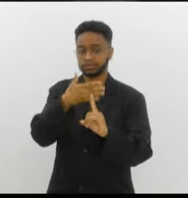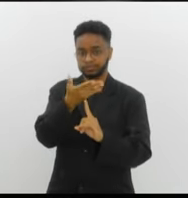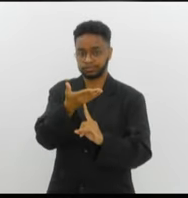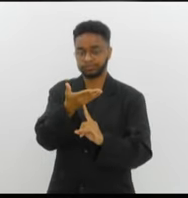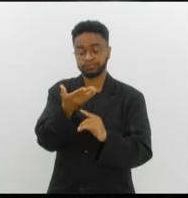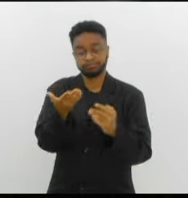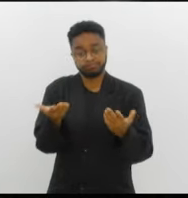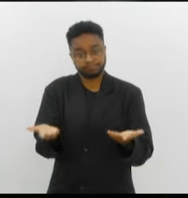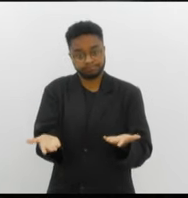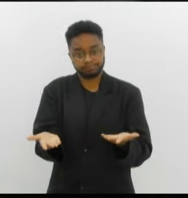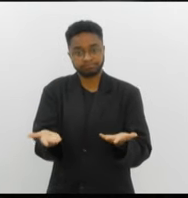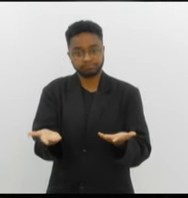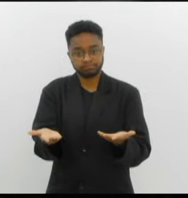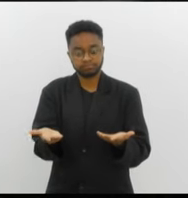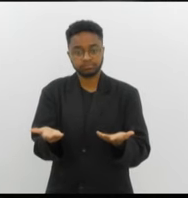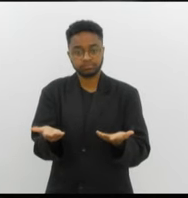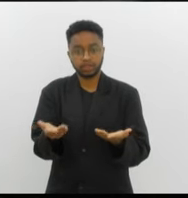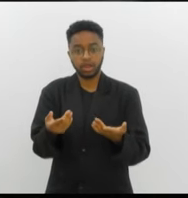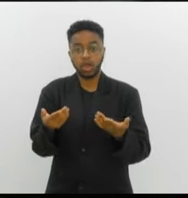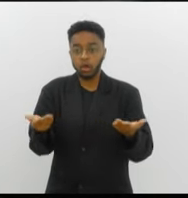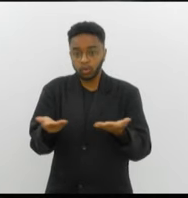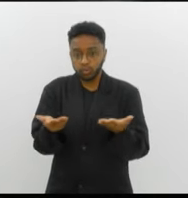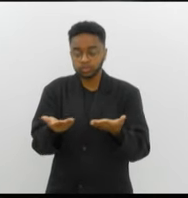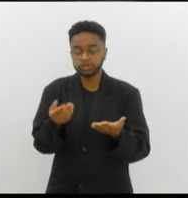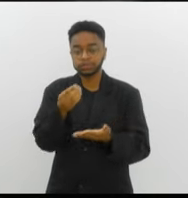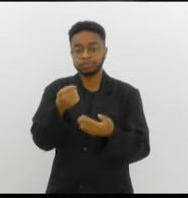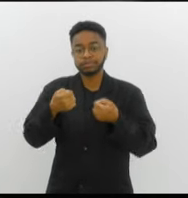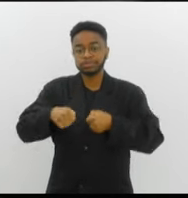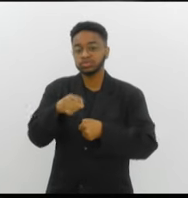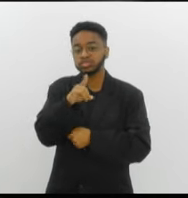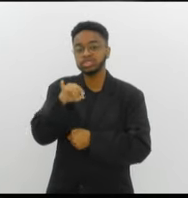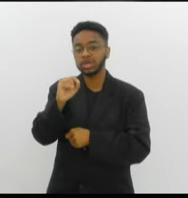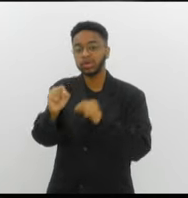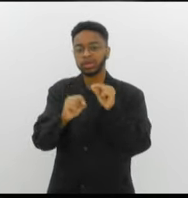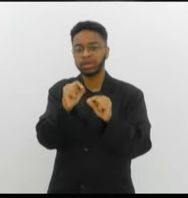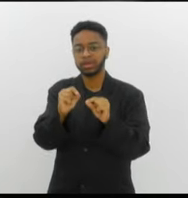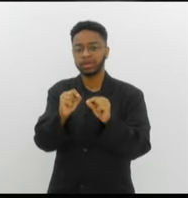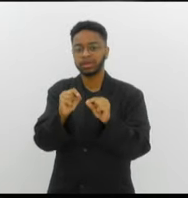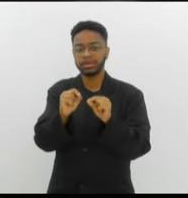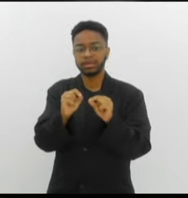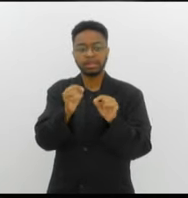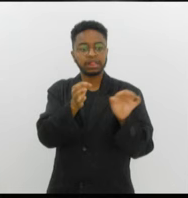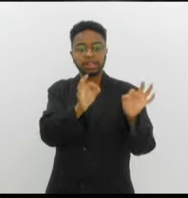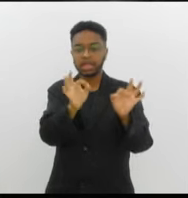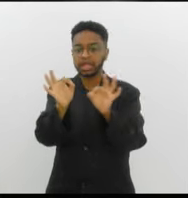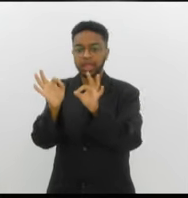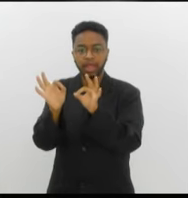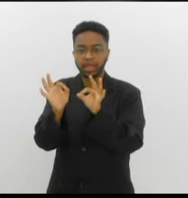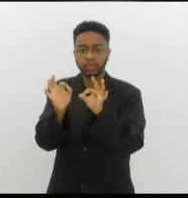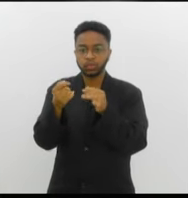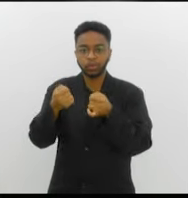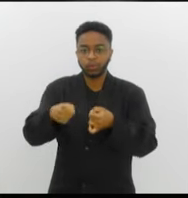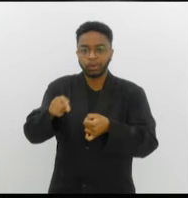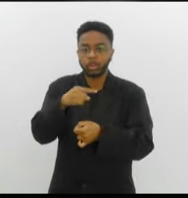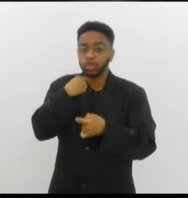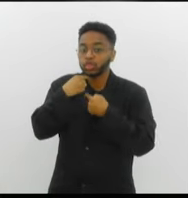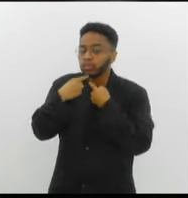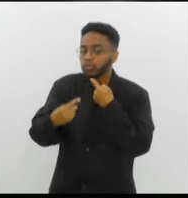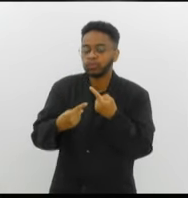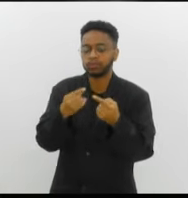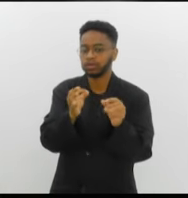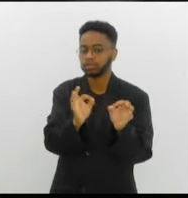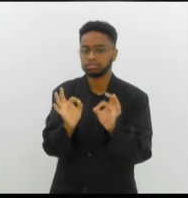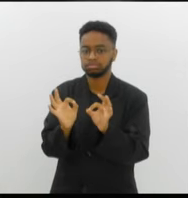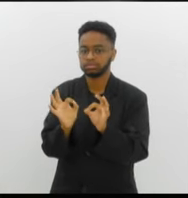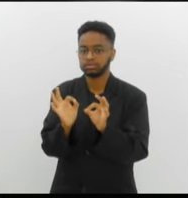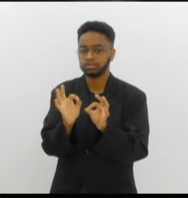Então, esse devia ser um dia que ninguém mais tivesse dúvidas